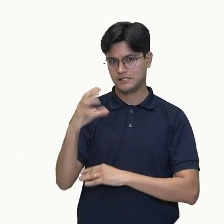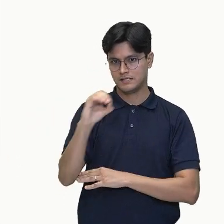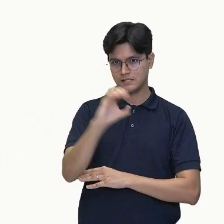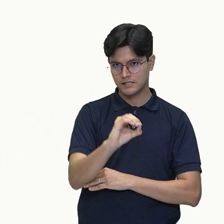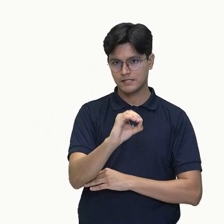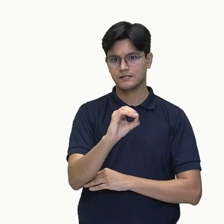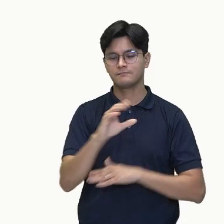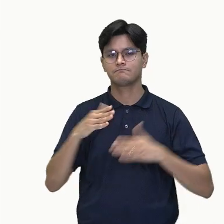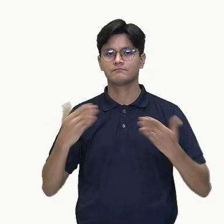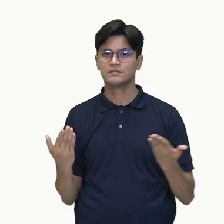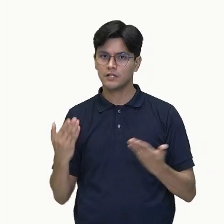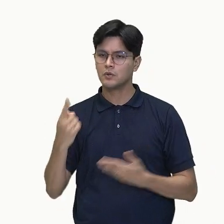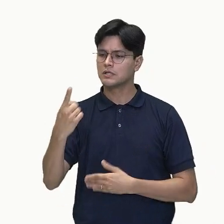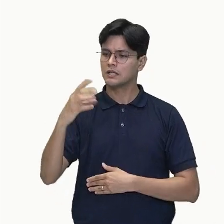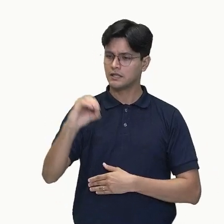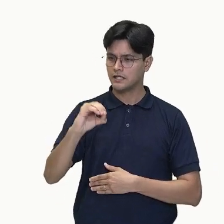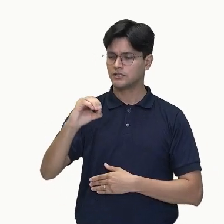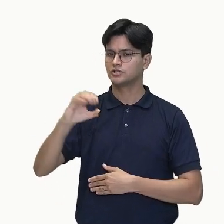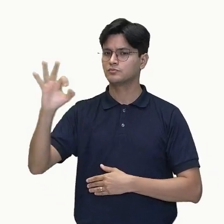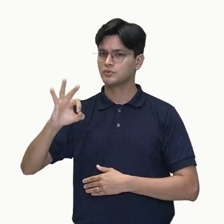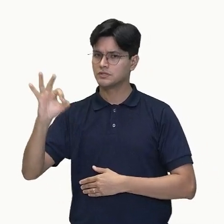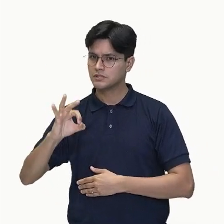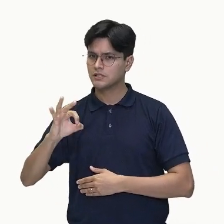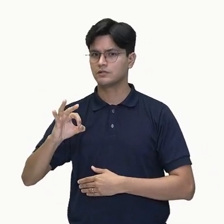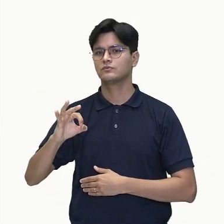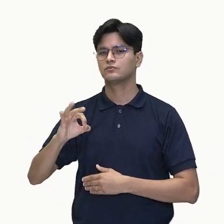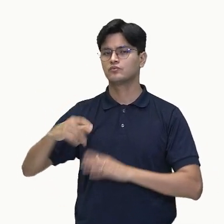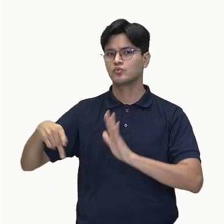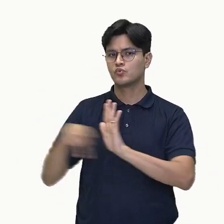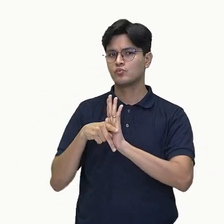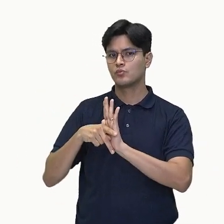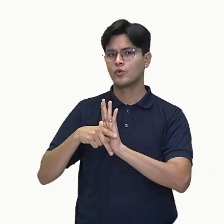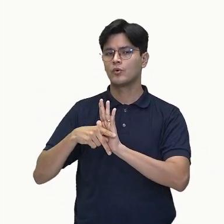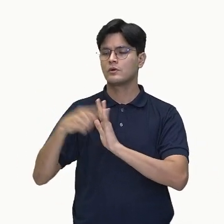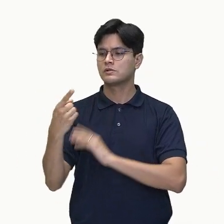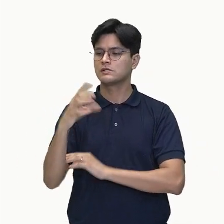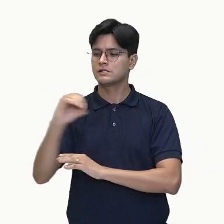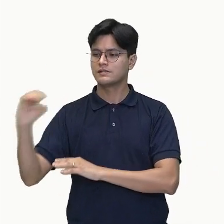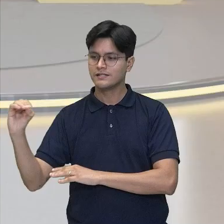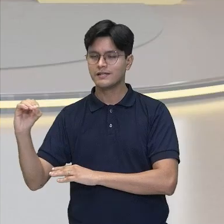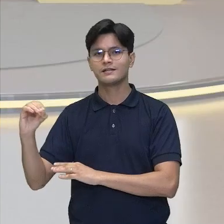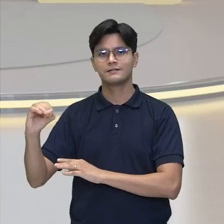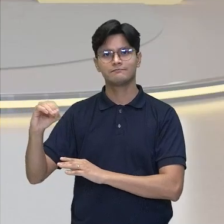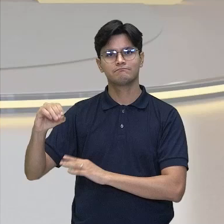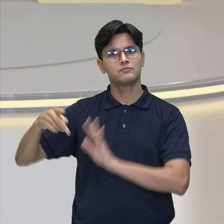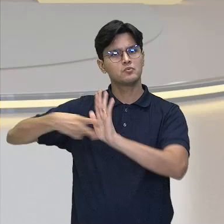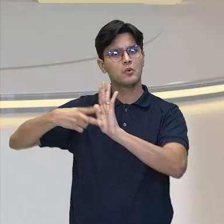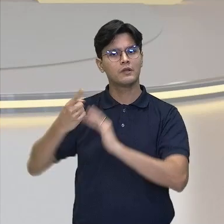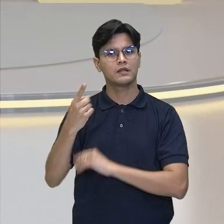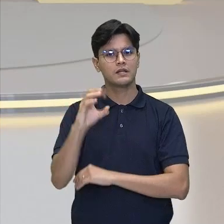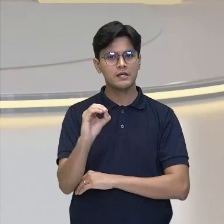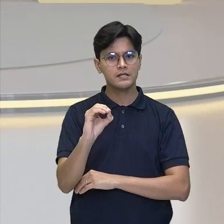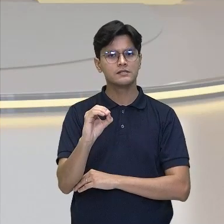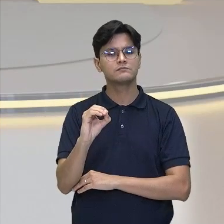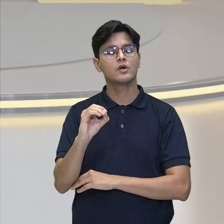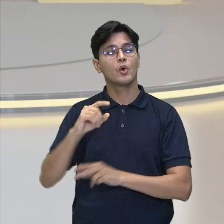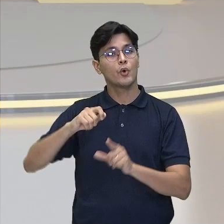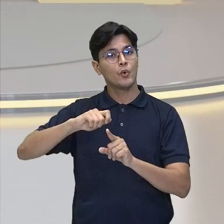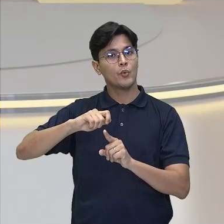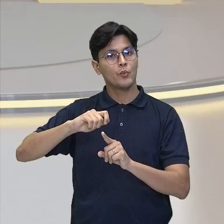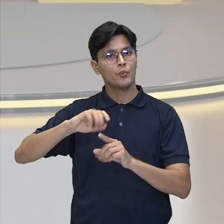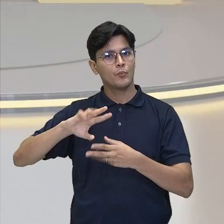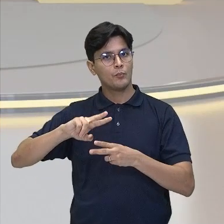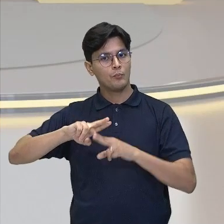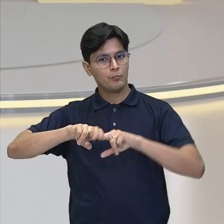Por esse motivo que a cada mês ele aumenta R$10, tá? E aí fica a seguinte pergunta. Quando a gente trabalha,